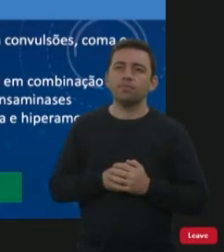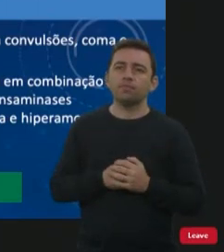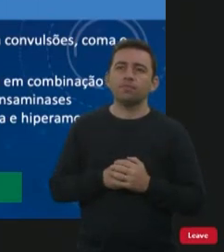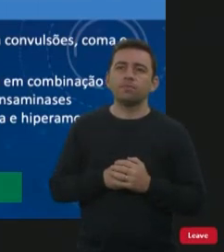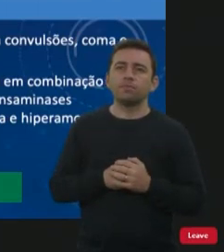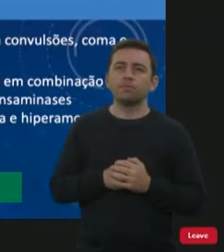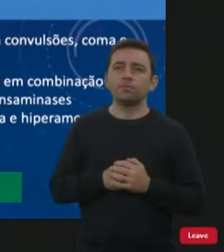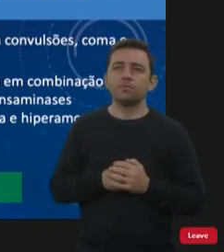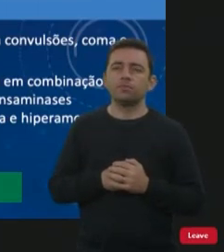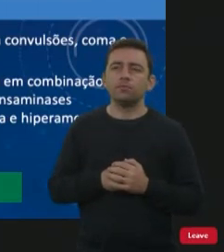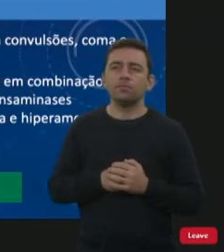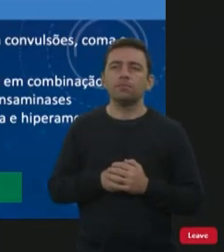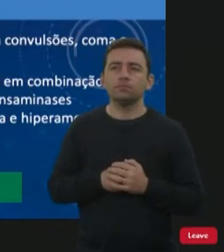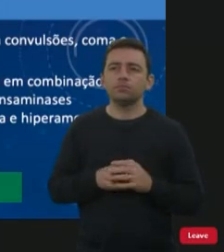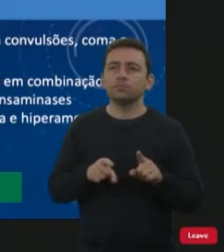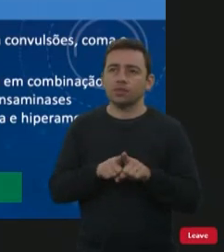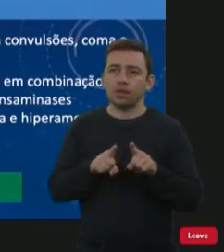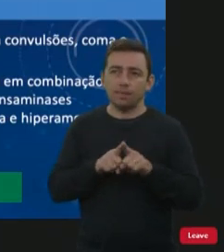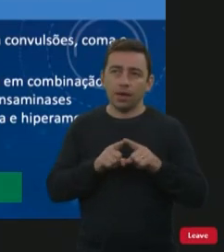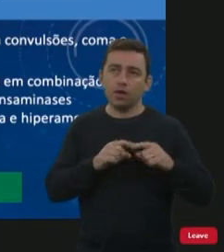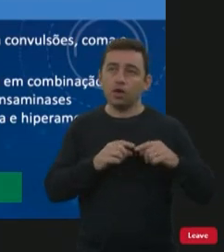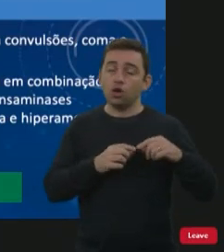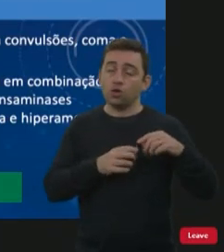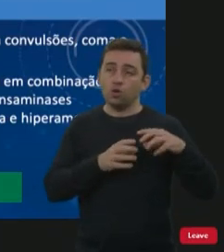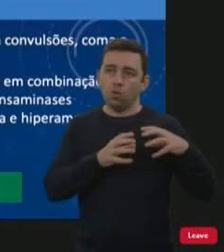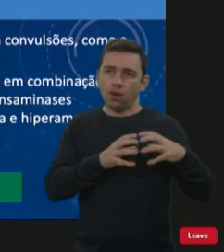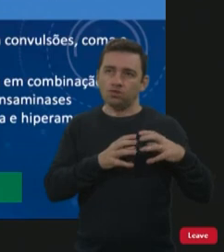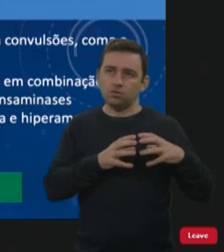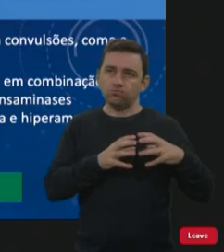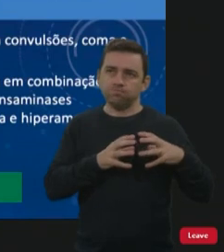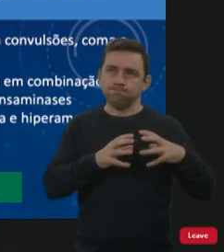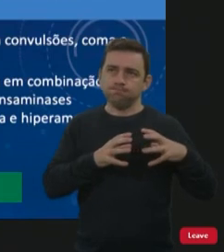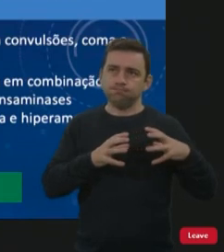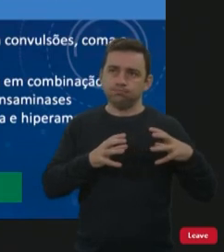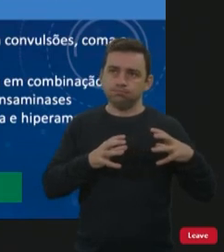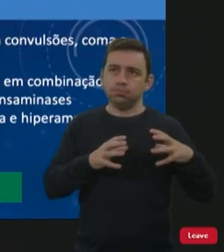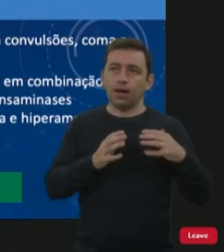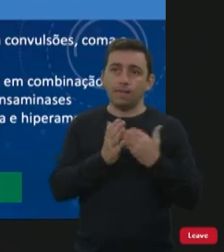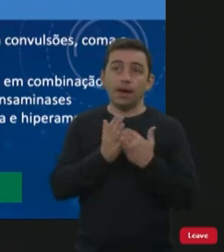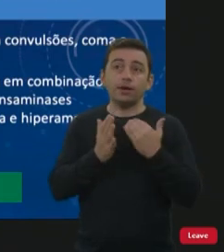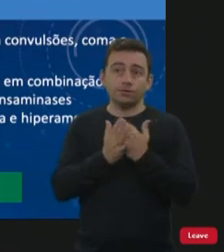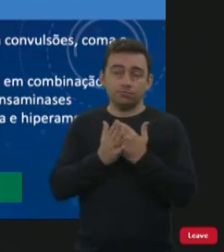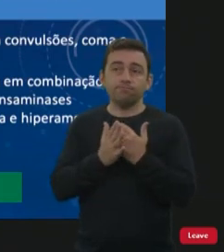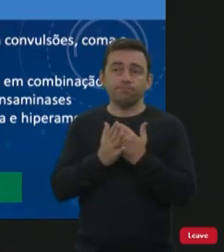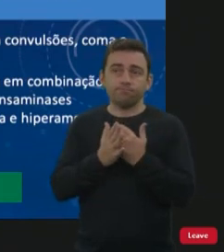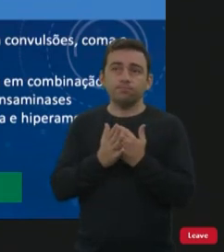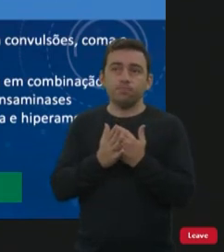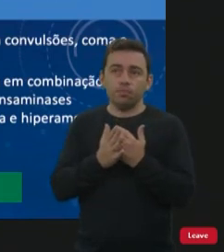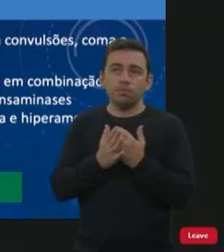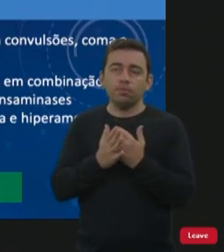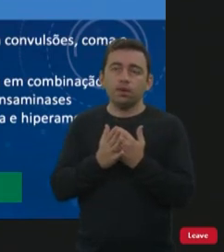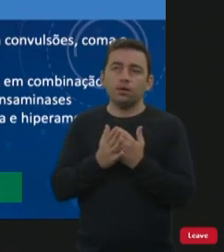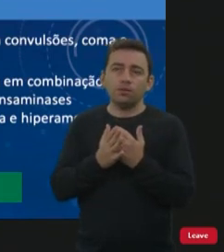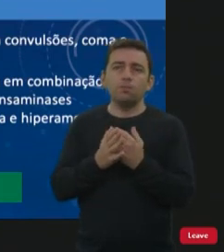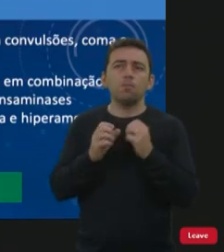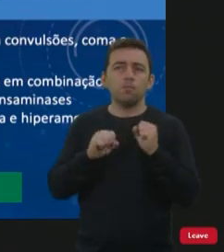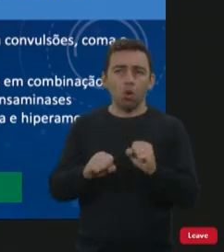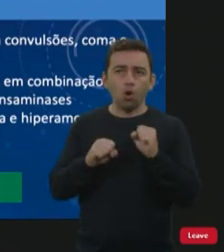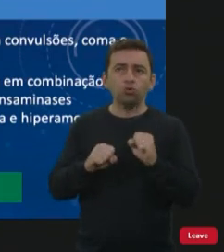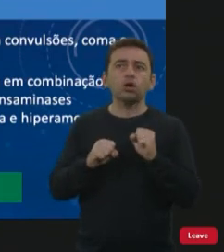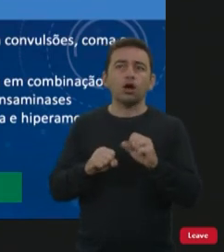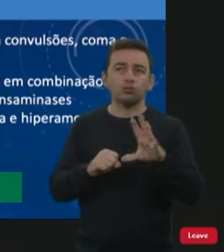de espessamento desse coração também, né? Uma miocardiopatia hipertrófica, é uma situação que pode